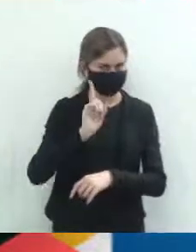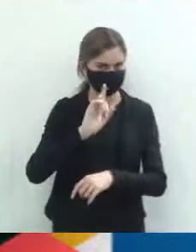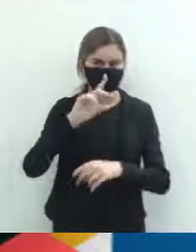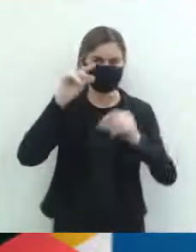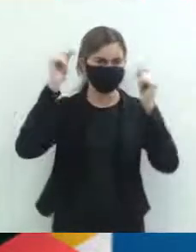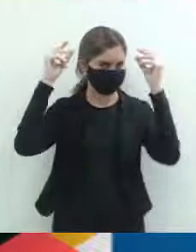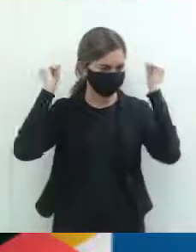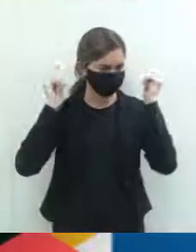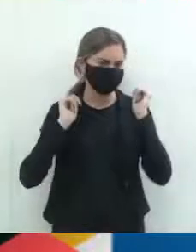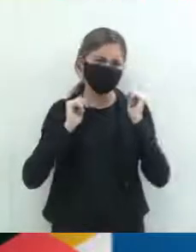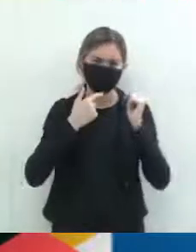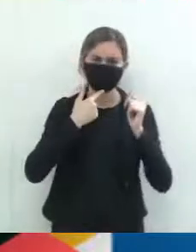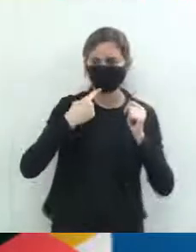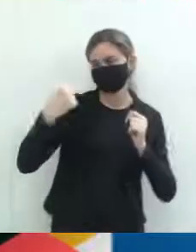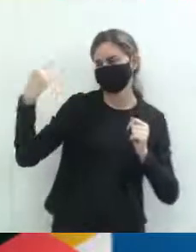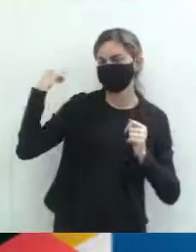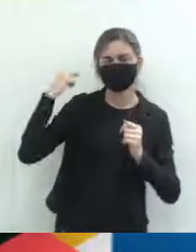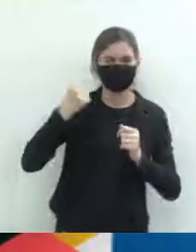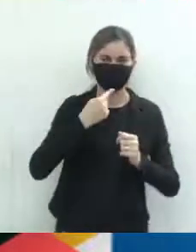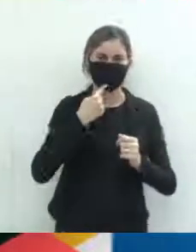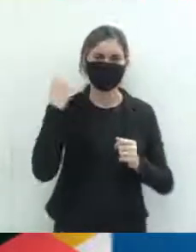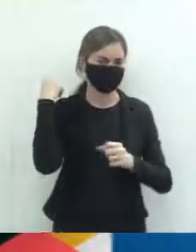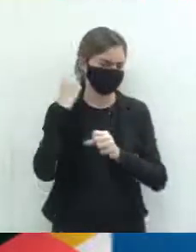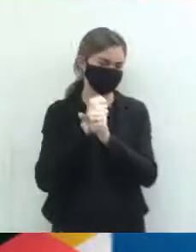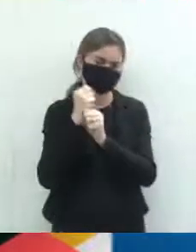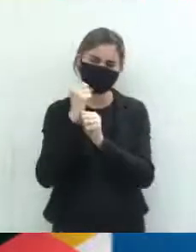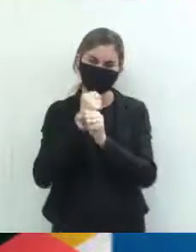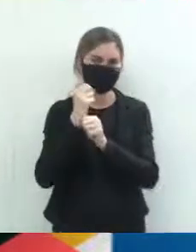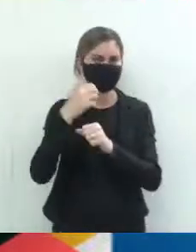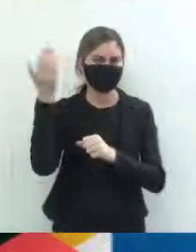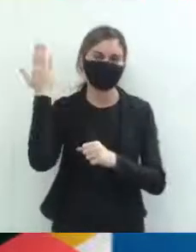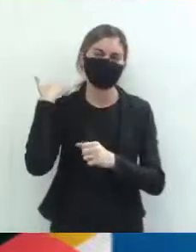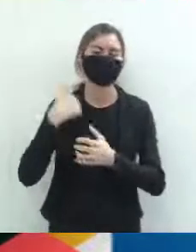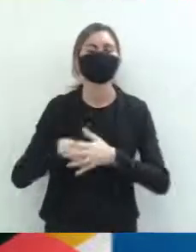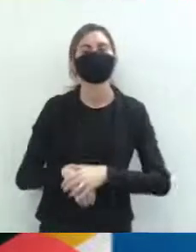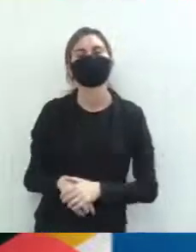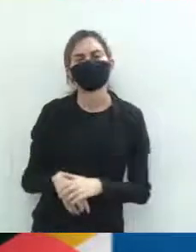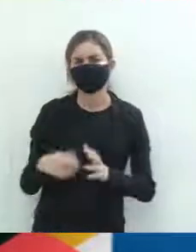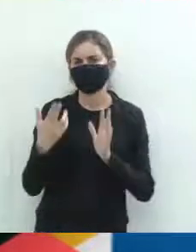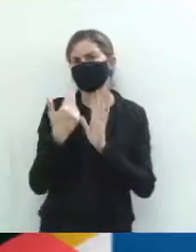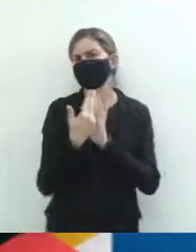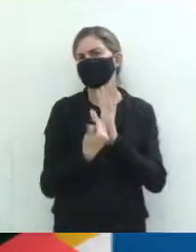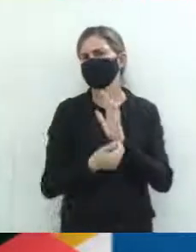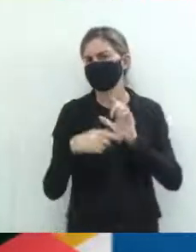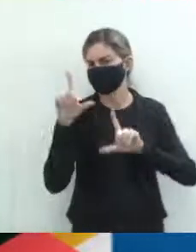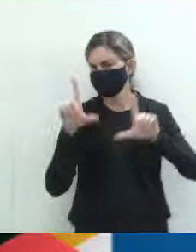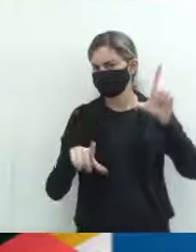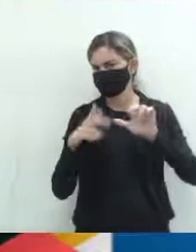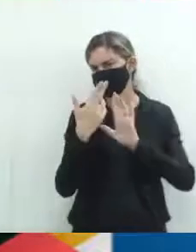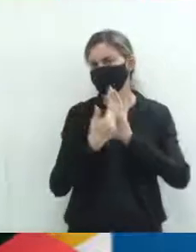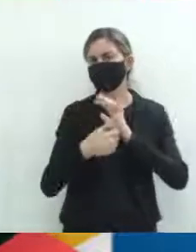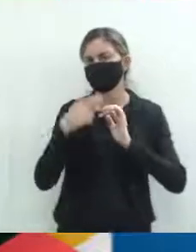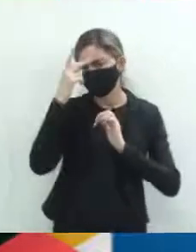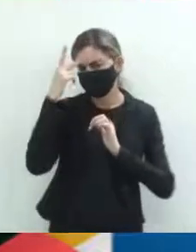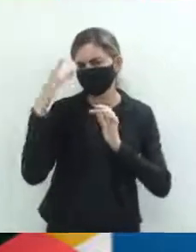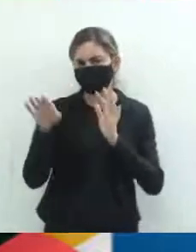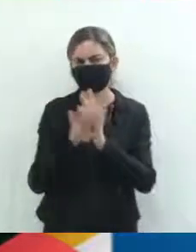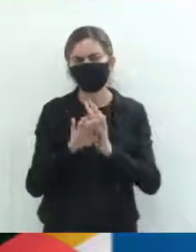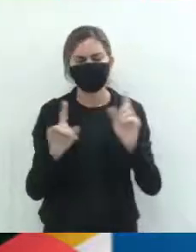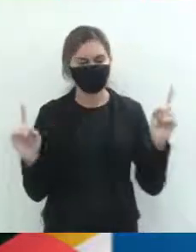muito tempo não, foi agora há pouco, alguns anos atrás aí. Nesse desenho animado, eu lembro que alguém chegou para um